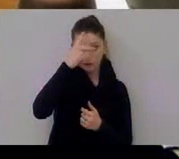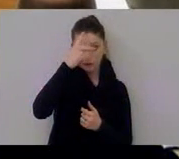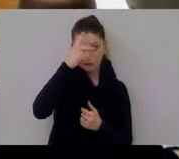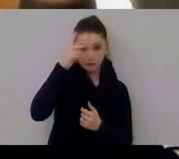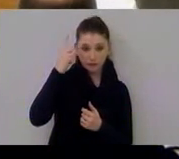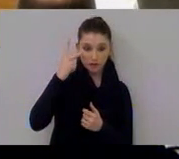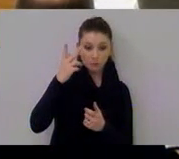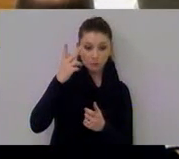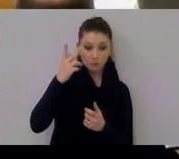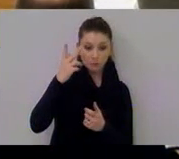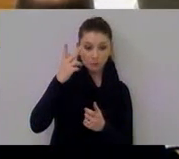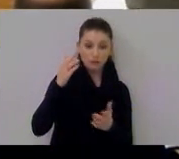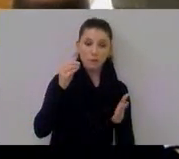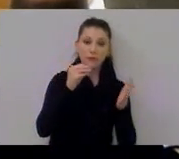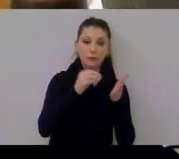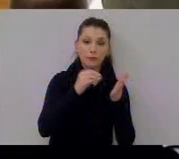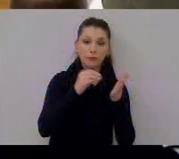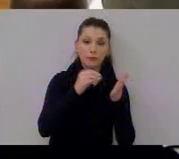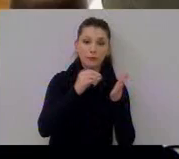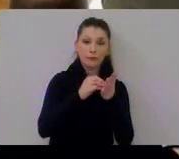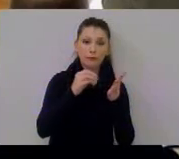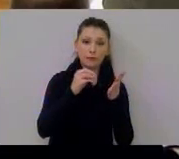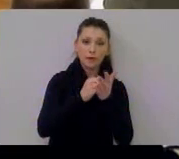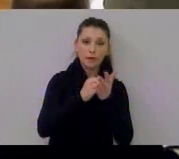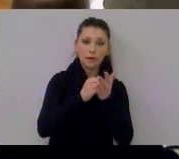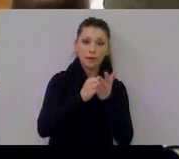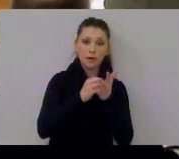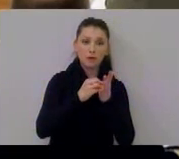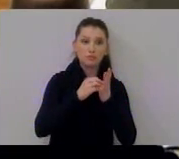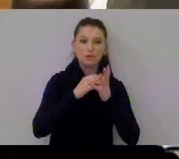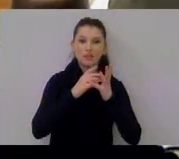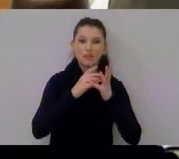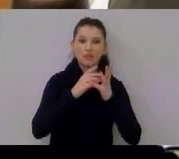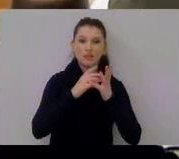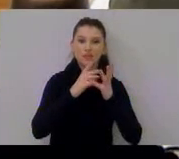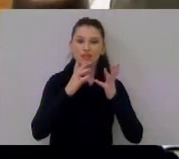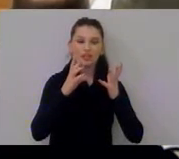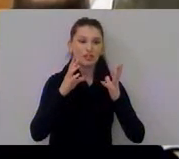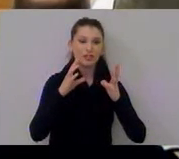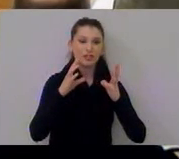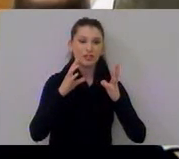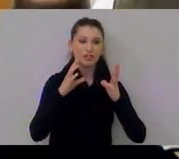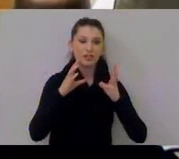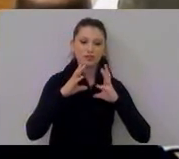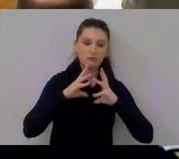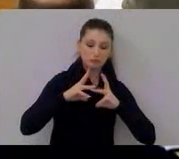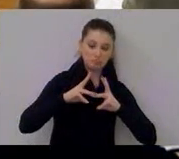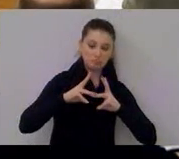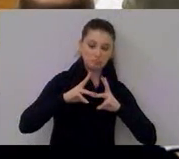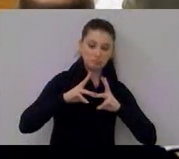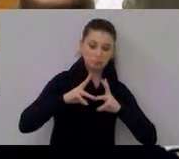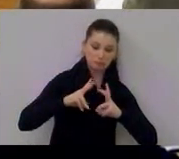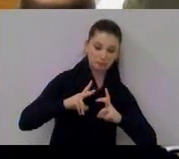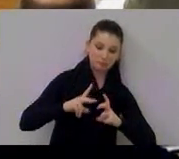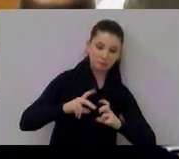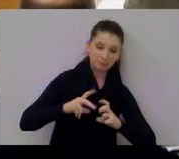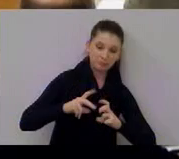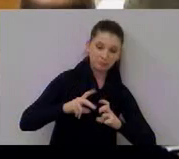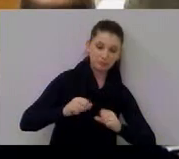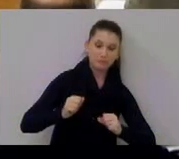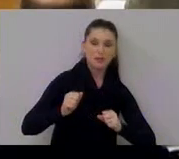falta de material de limpeza, de higiene, merenda